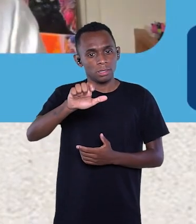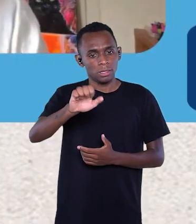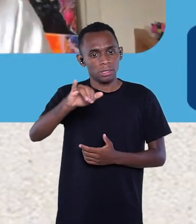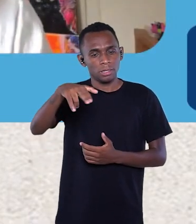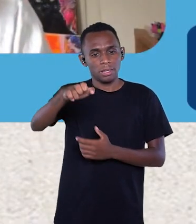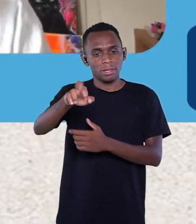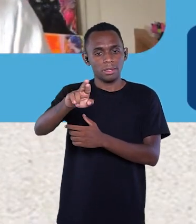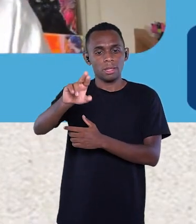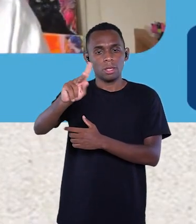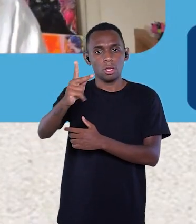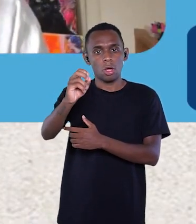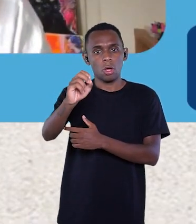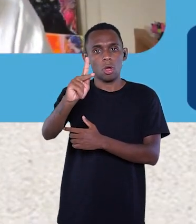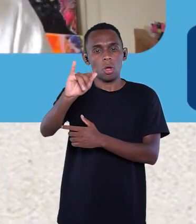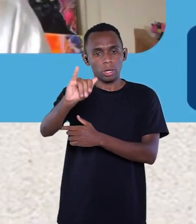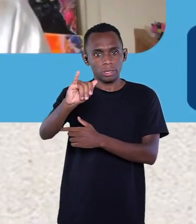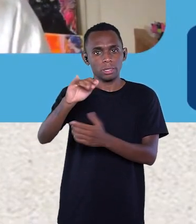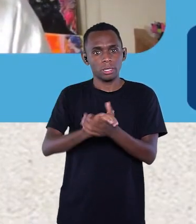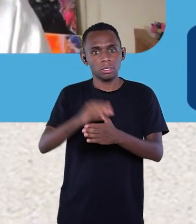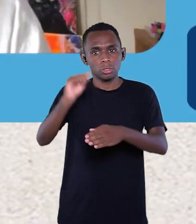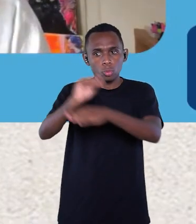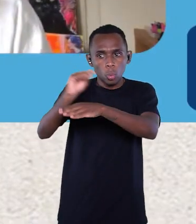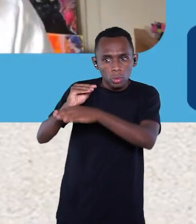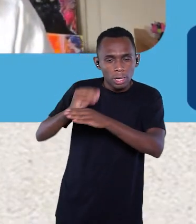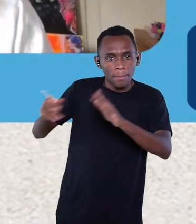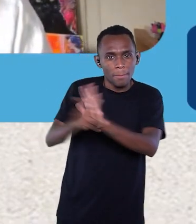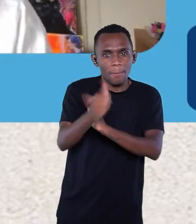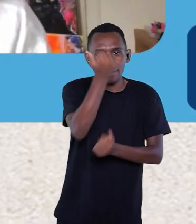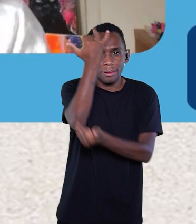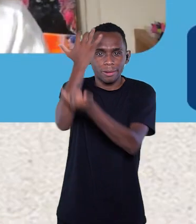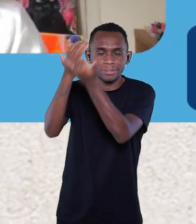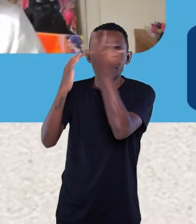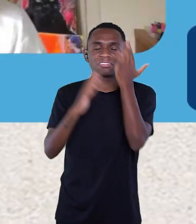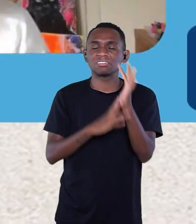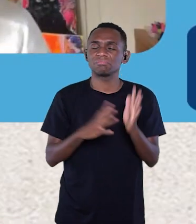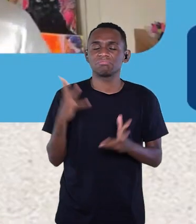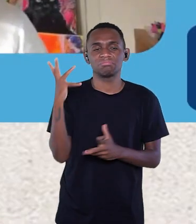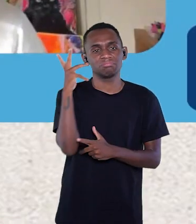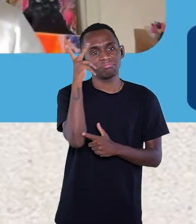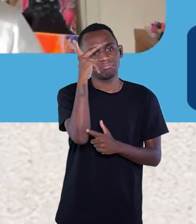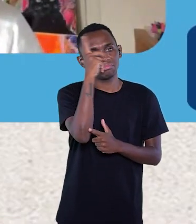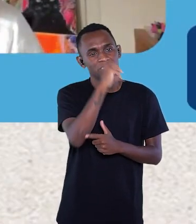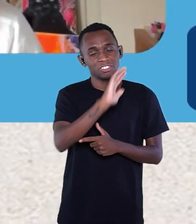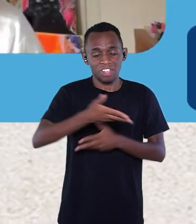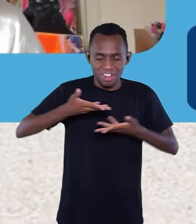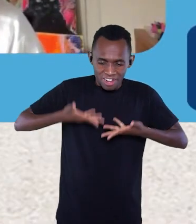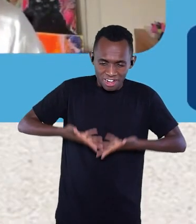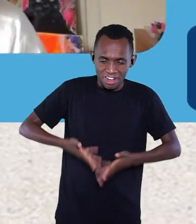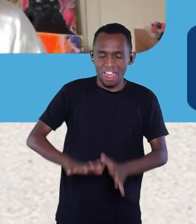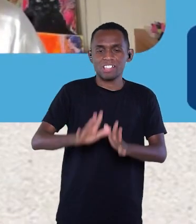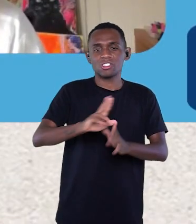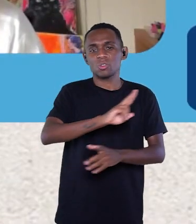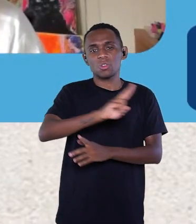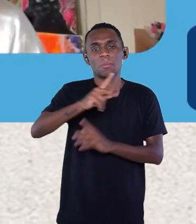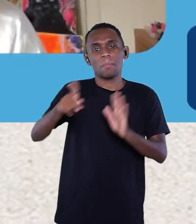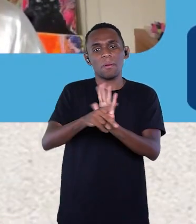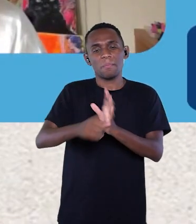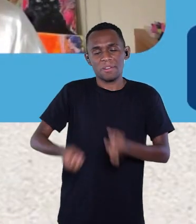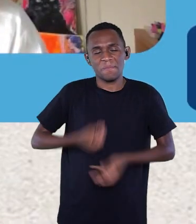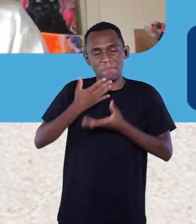Leine Roque, Guardiã das Árvores. Muito lindo. Já nasce com o nome de